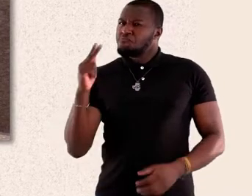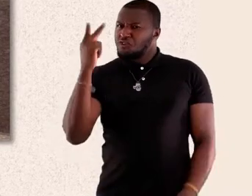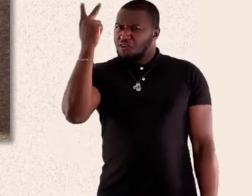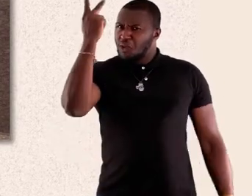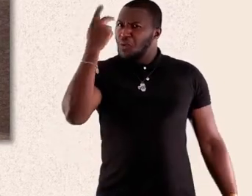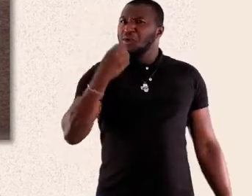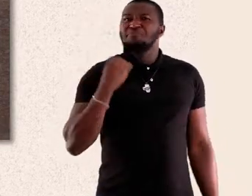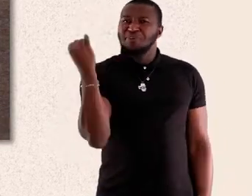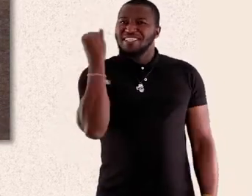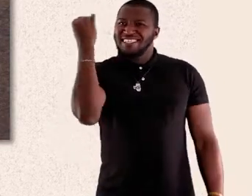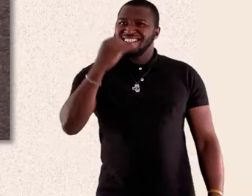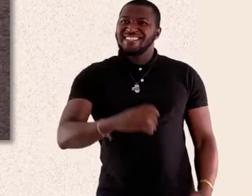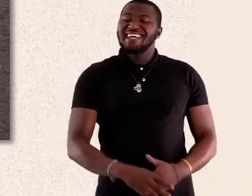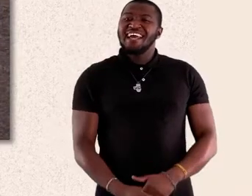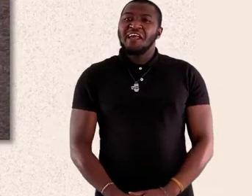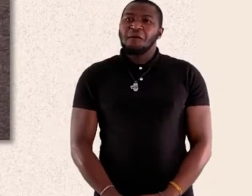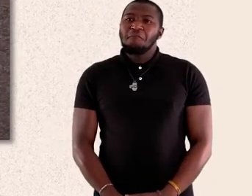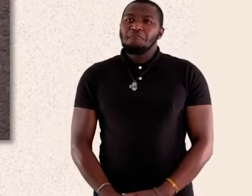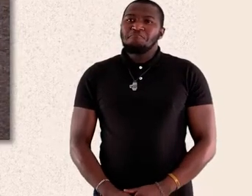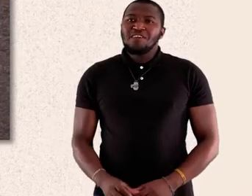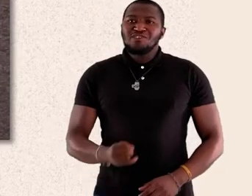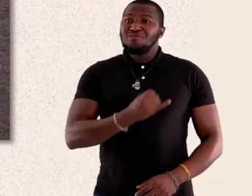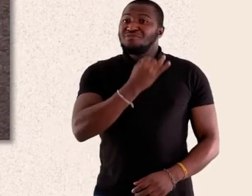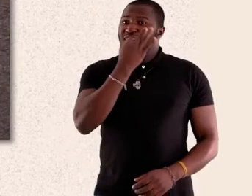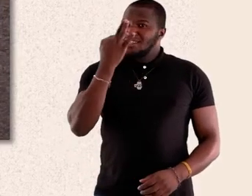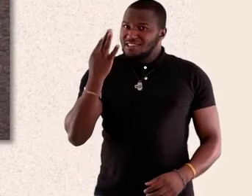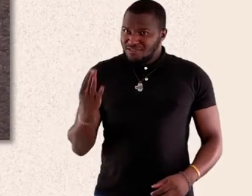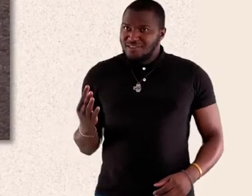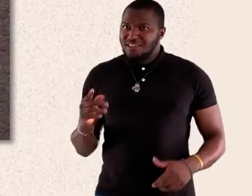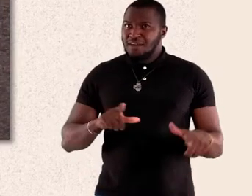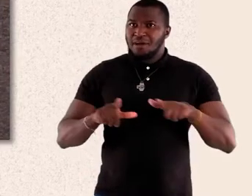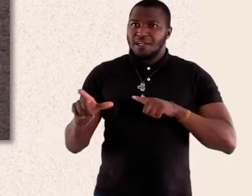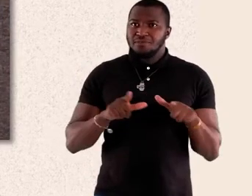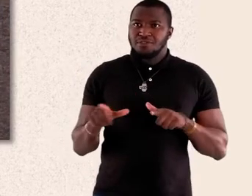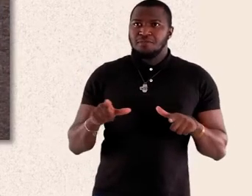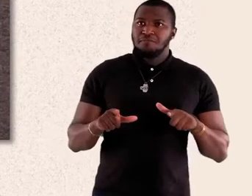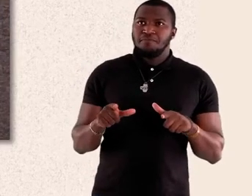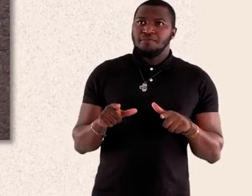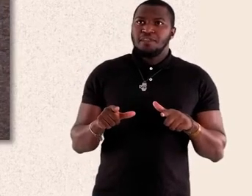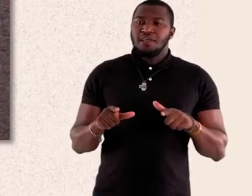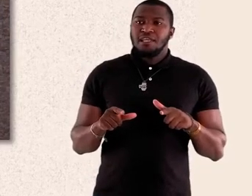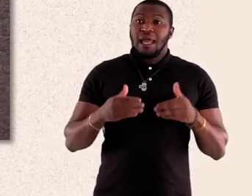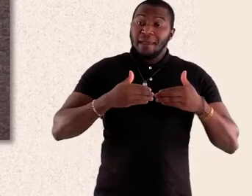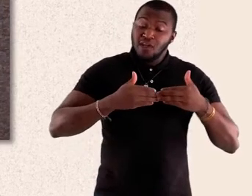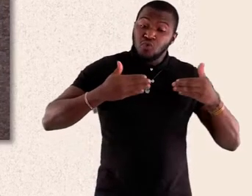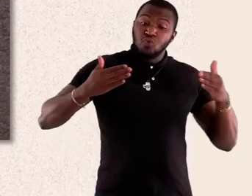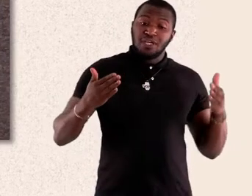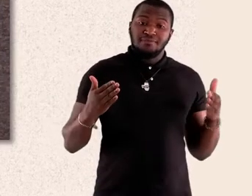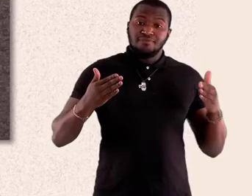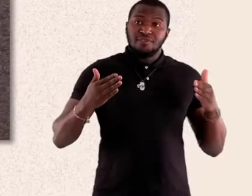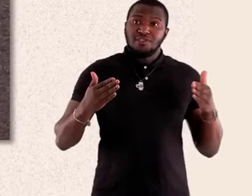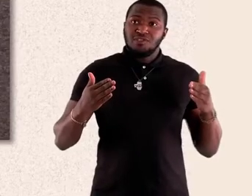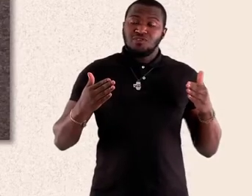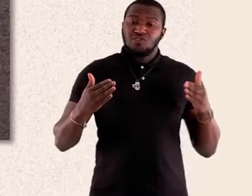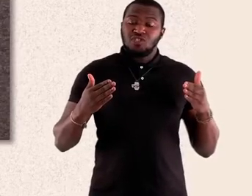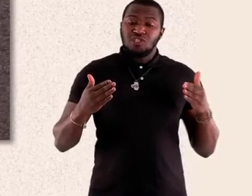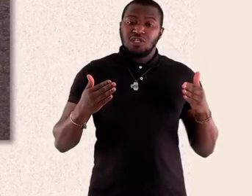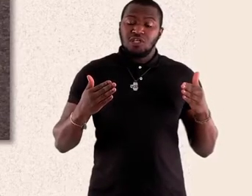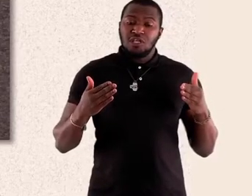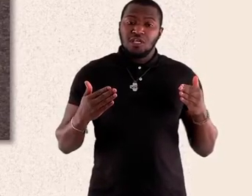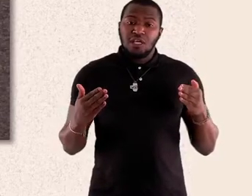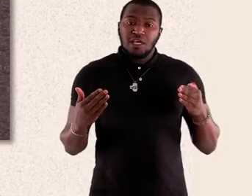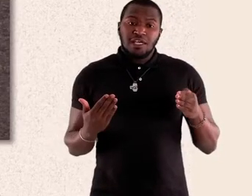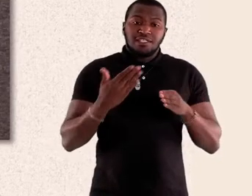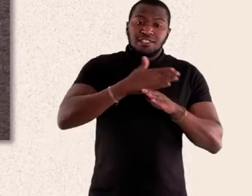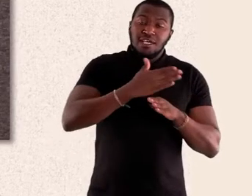na verdade há várias iniciativas né Eu acho que a questão da cota né da cota de gênero que